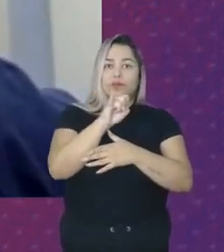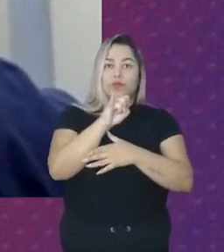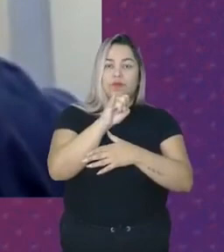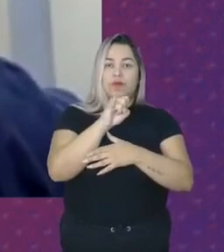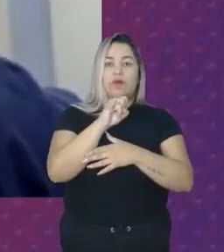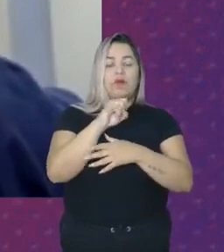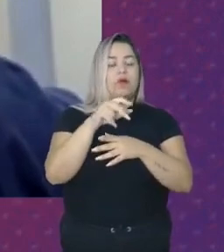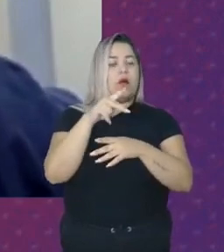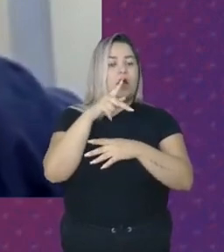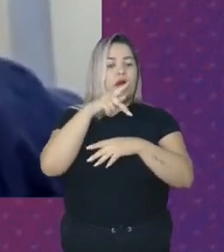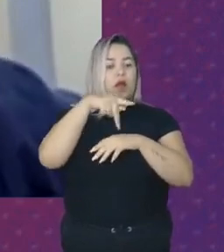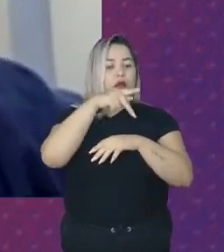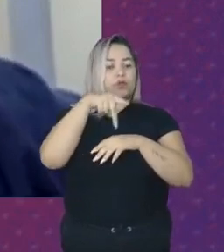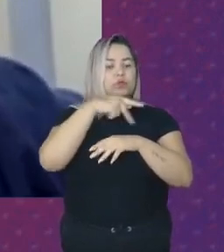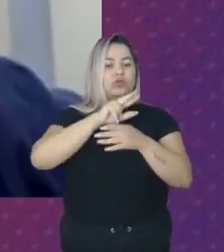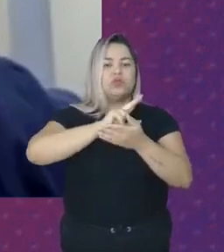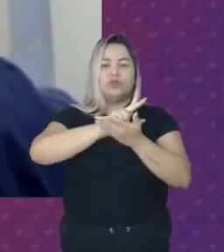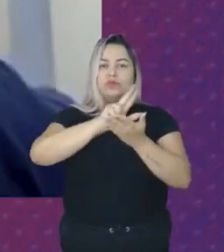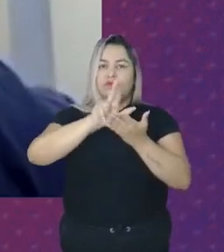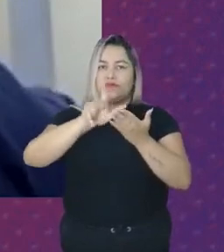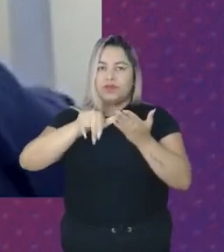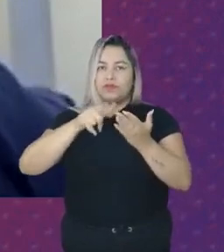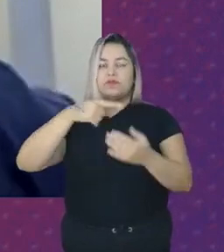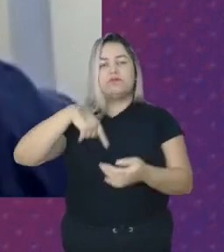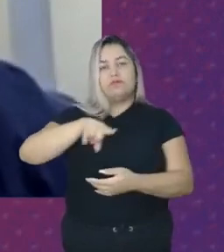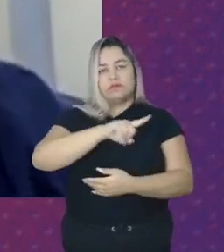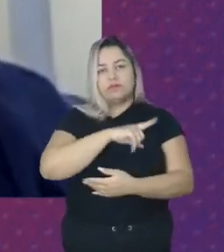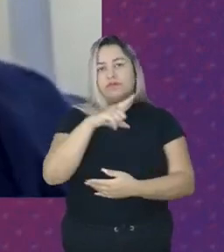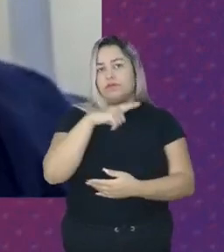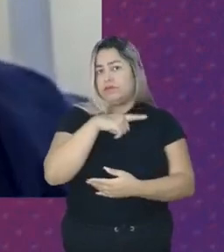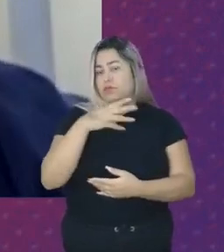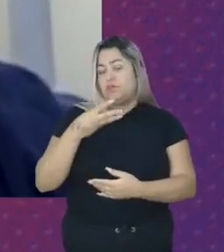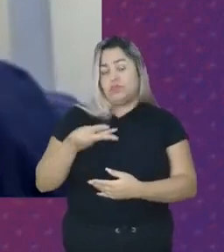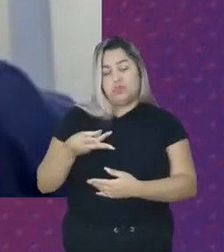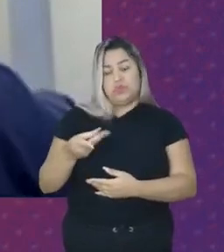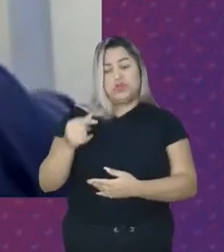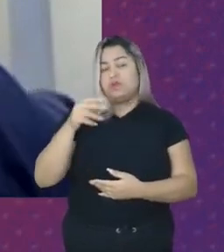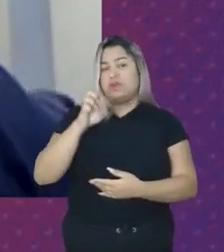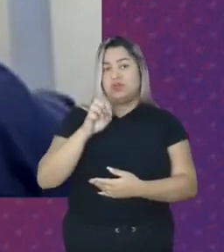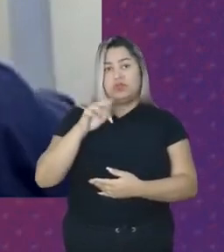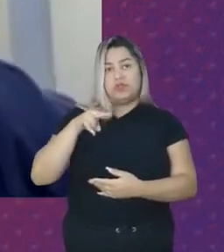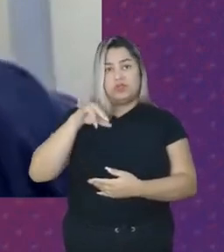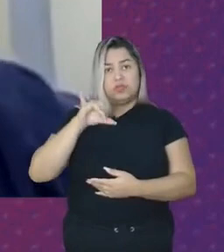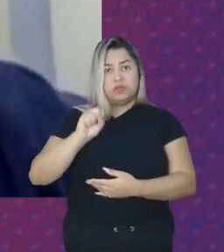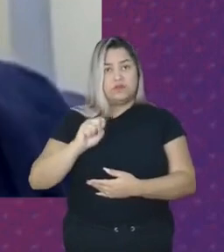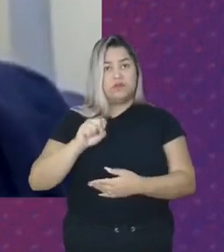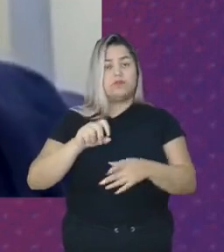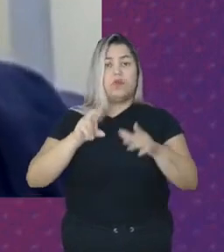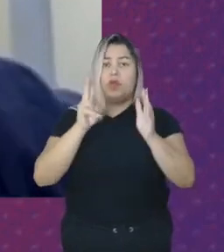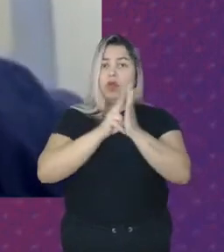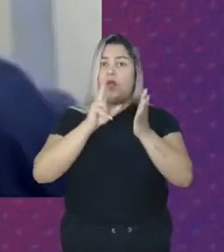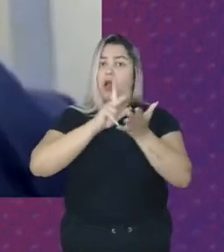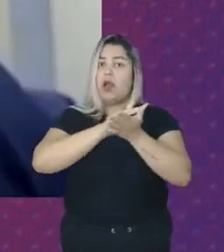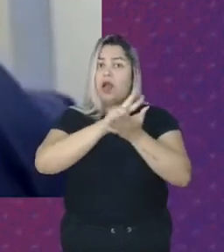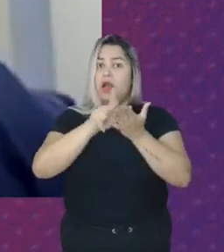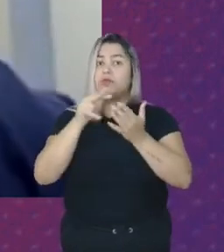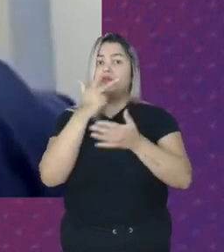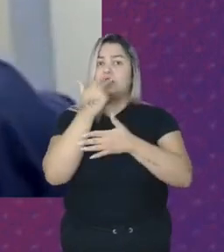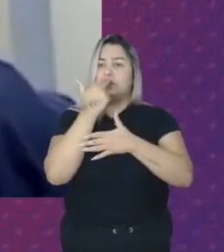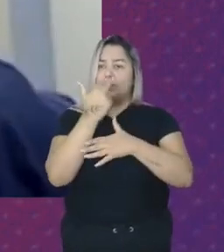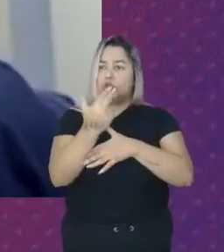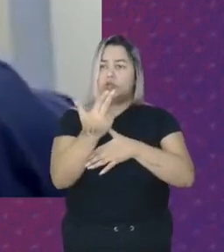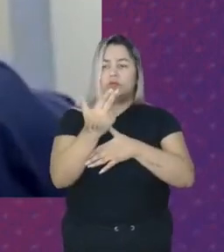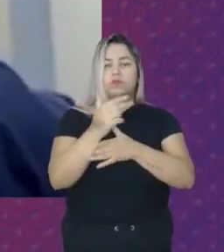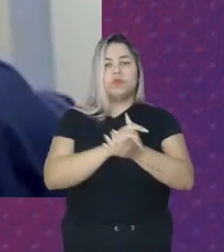país plural, diverso, nós temos inúmeras etnias indígenas, várias línguas, nós